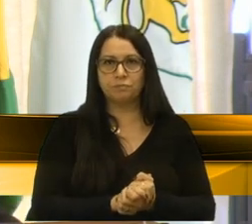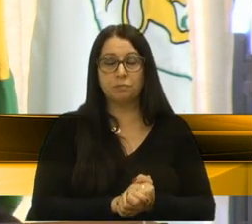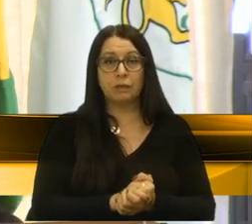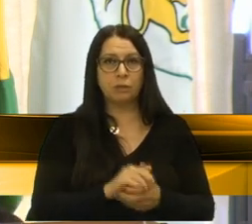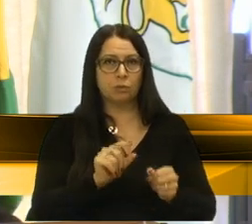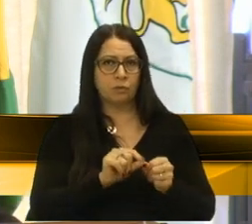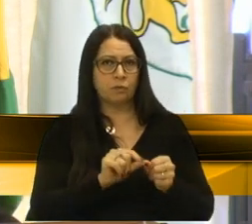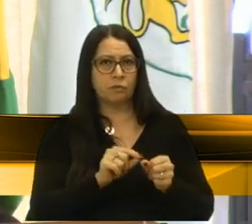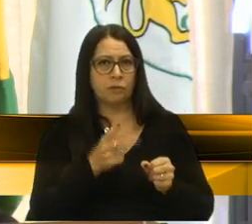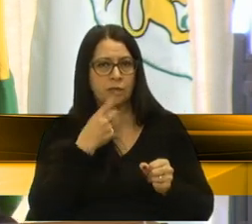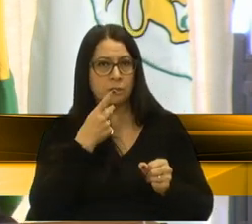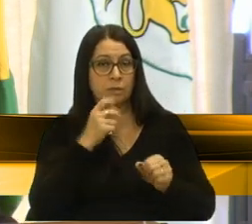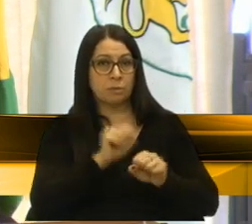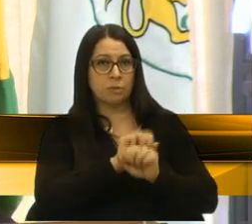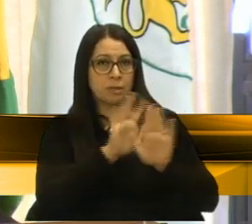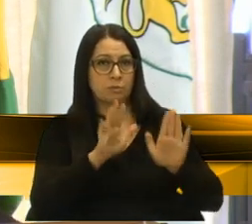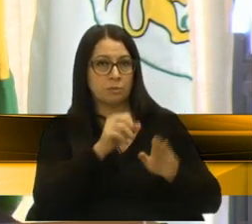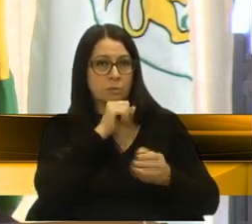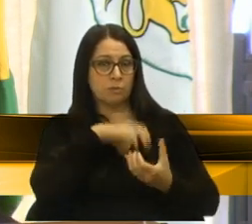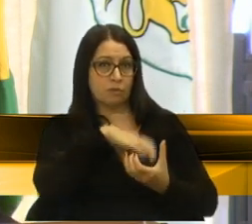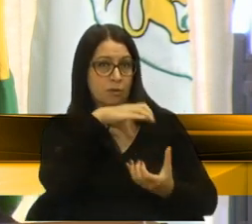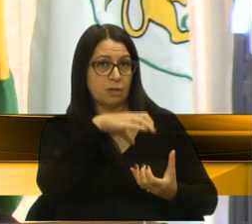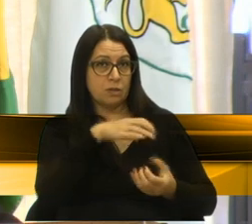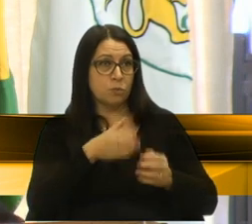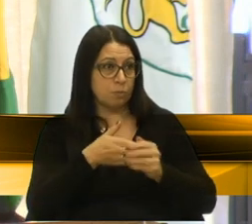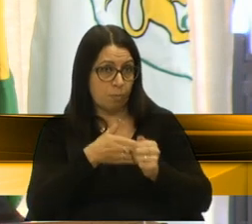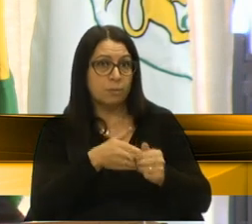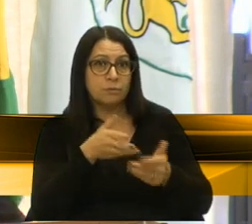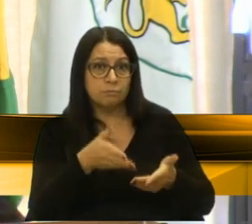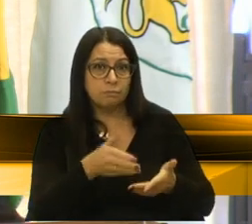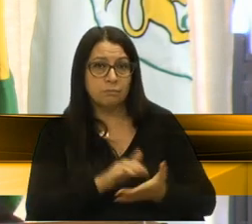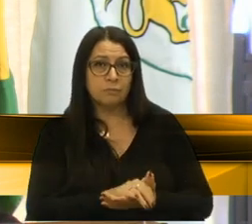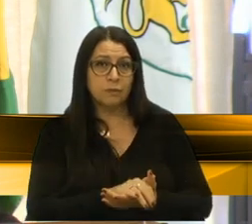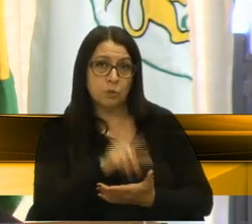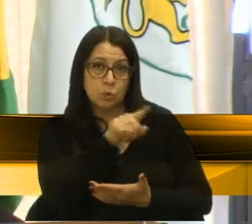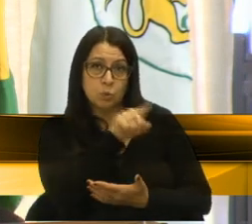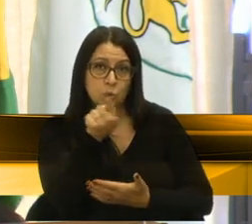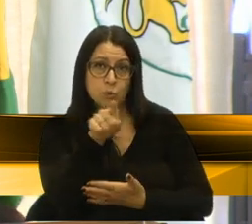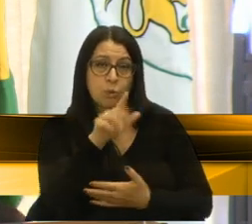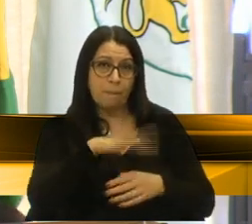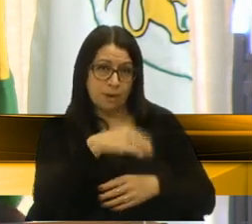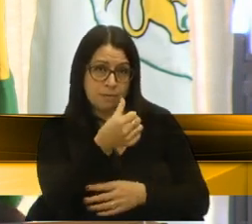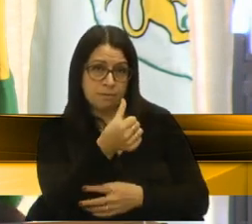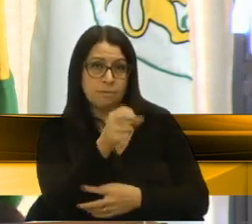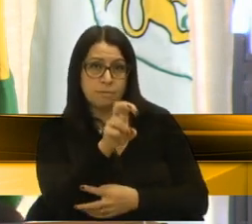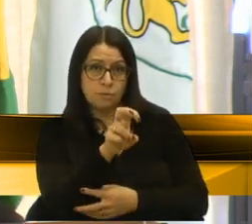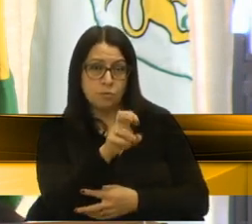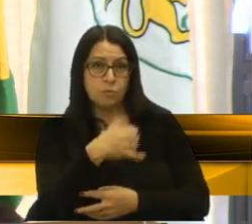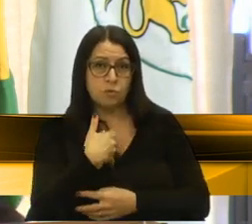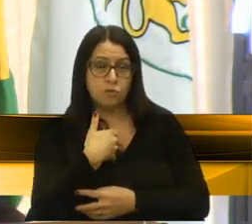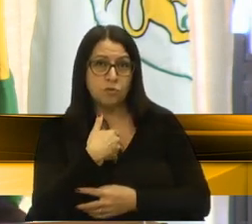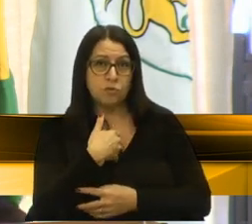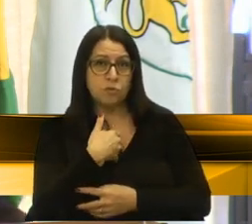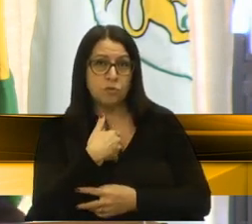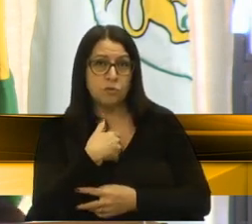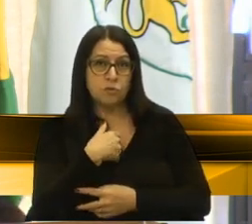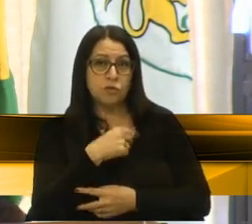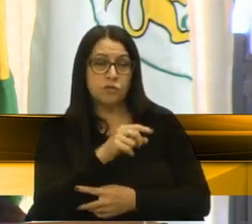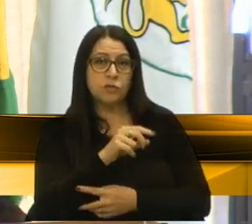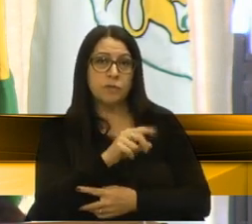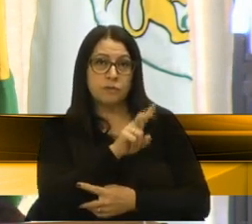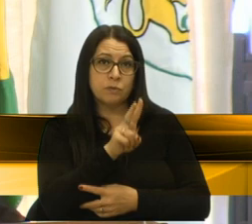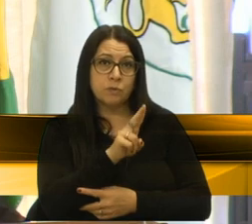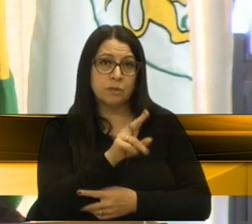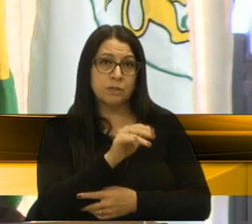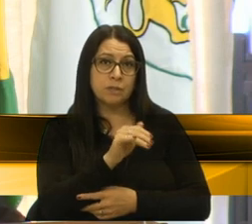aqui um esclarecimento para os idosos que estão acompanhando. Se o senhor acima de 65 anos tiver que pegar, de preferência